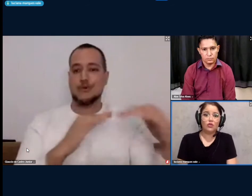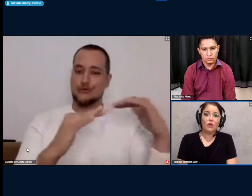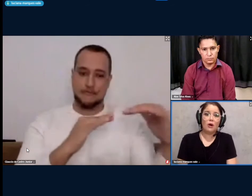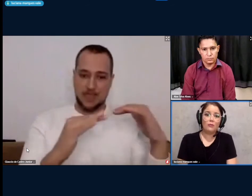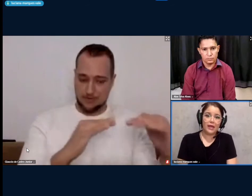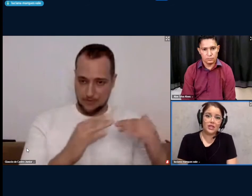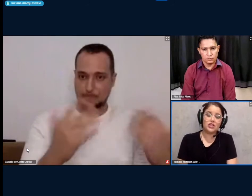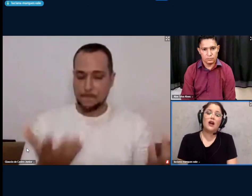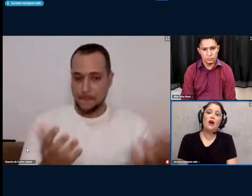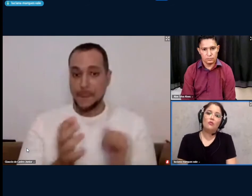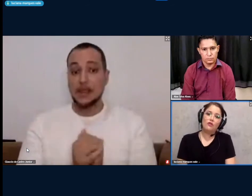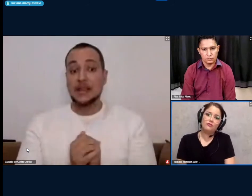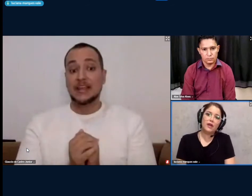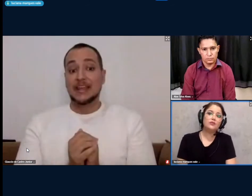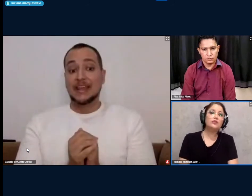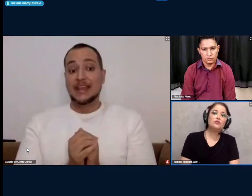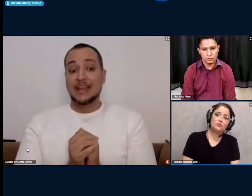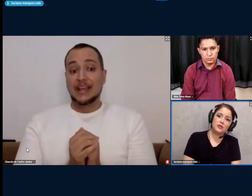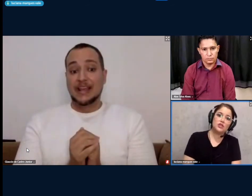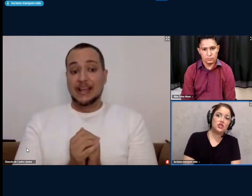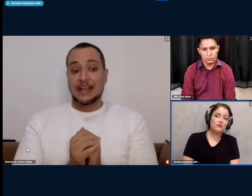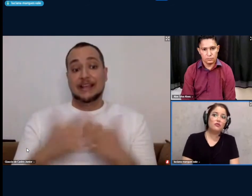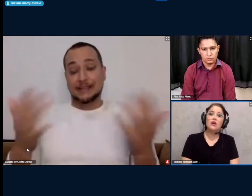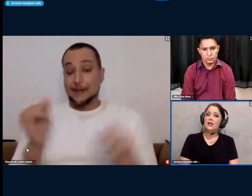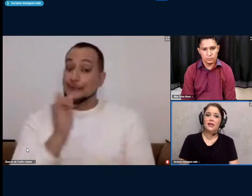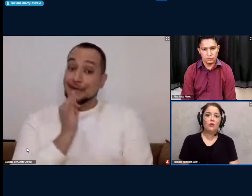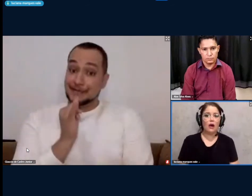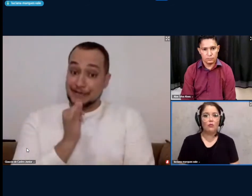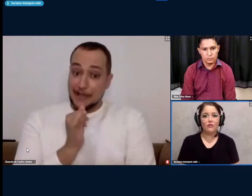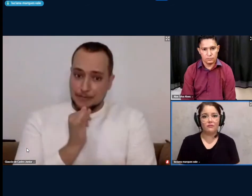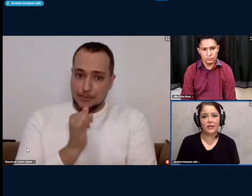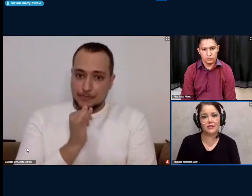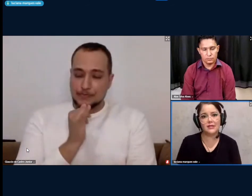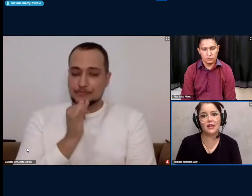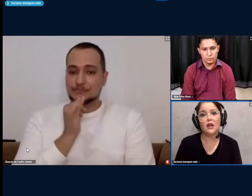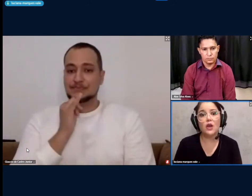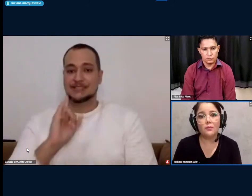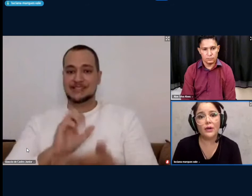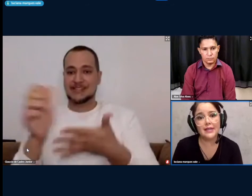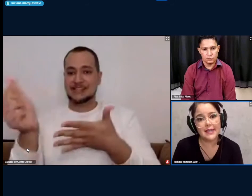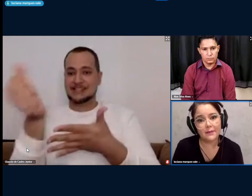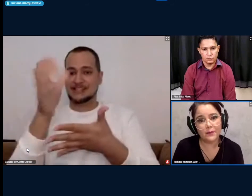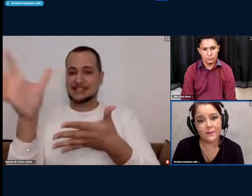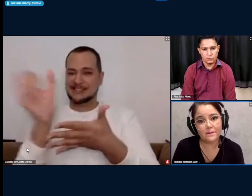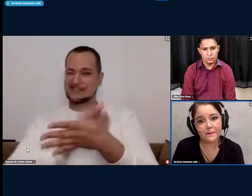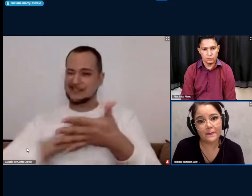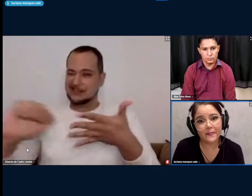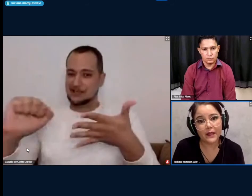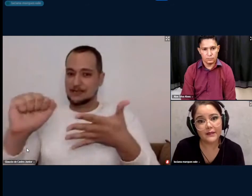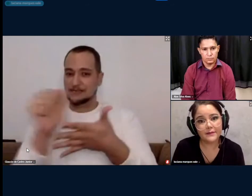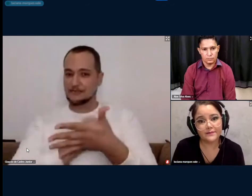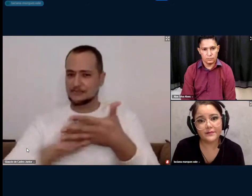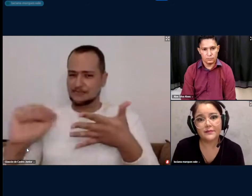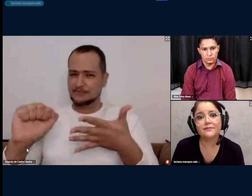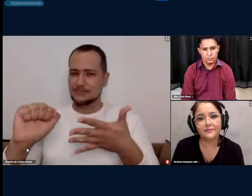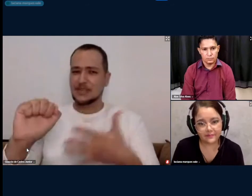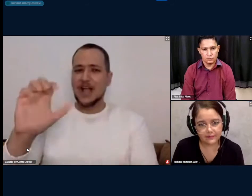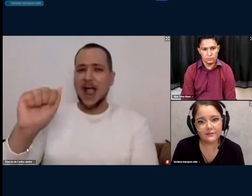substantivos. Então, normalmente, há um movimento e no substantivo não há um movimento em si. Por exemplo,